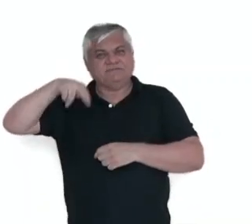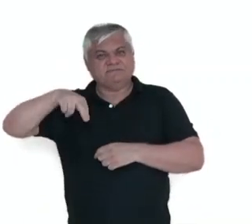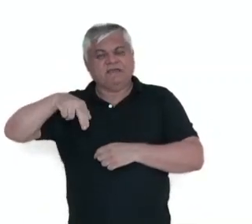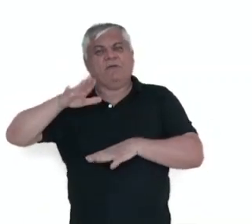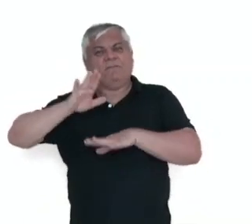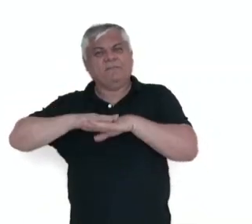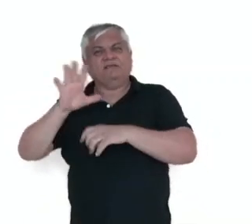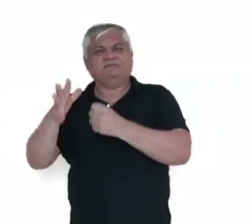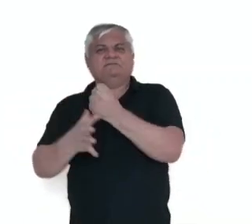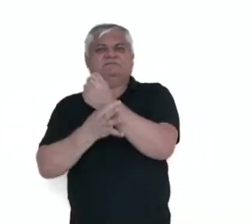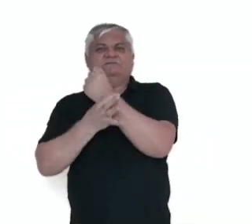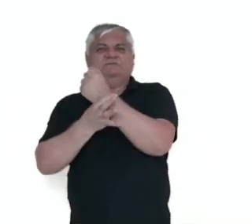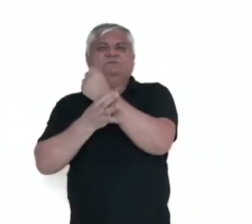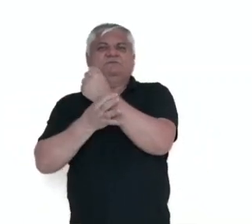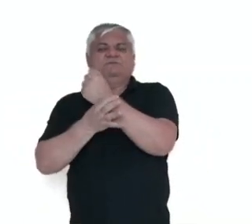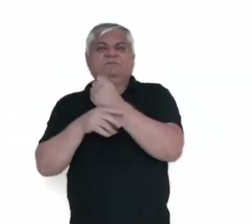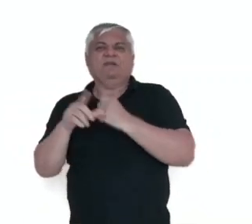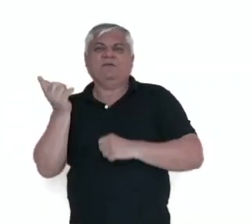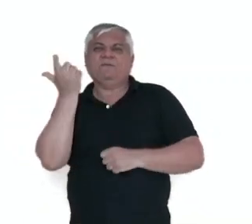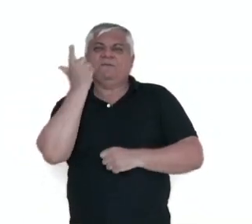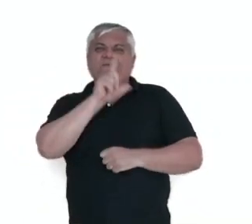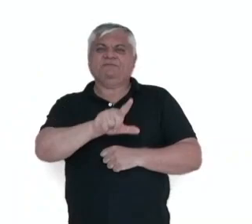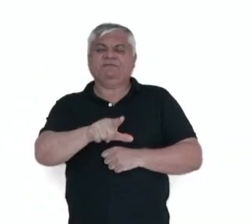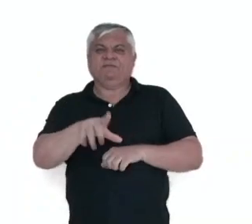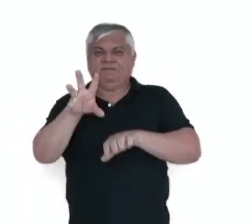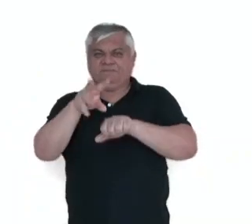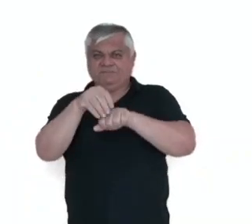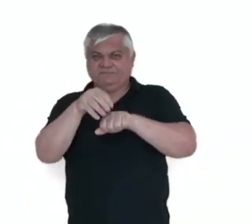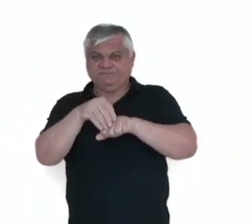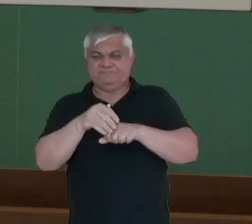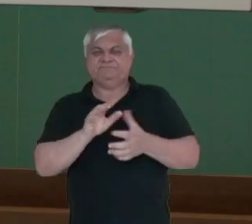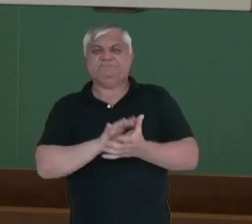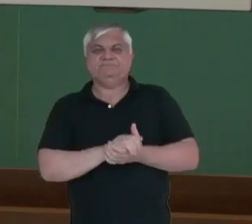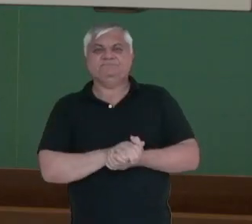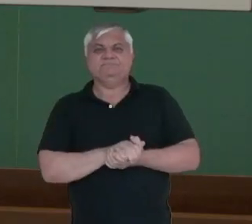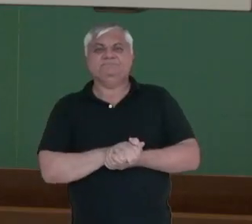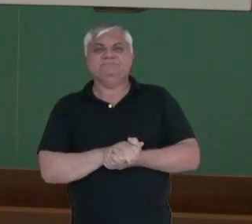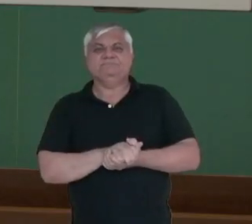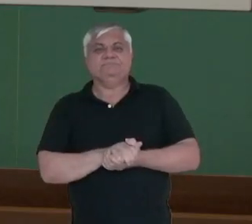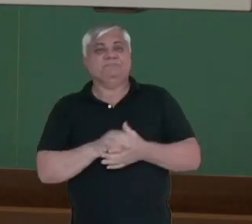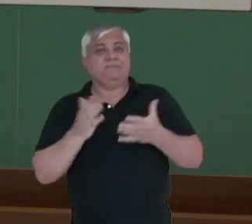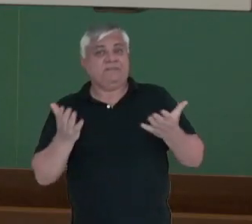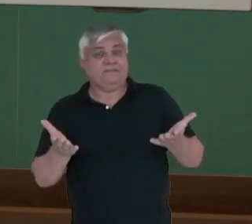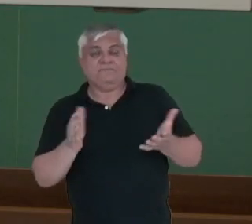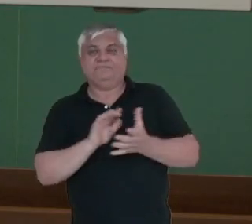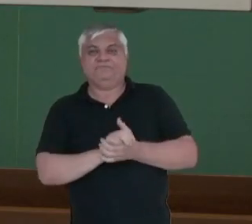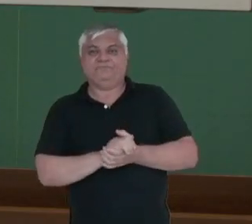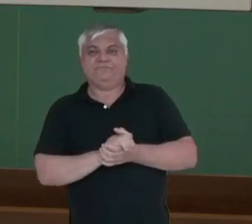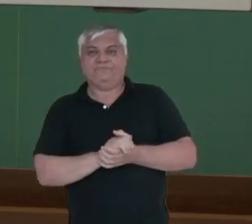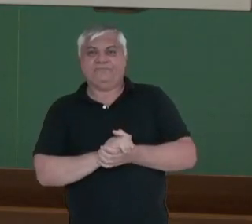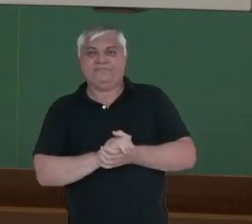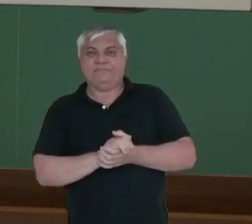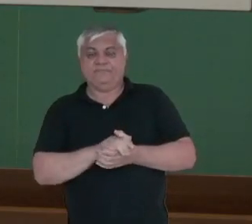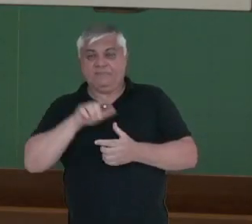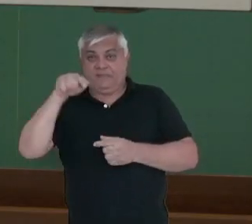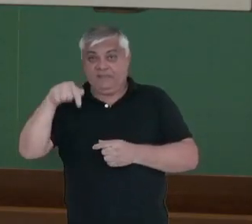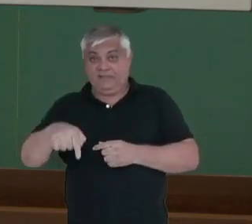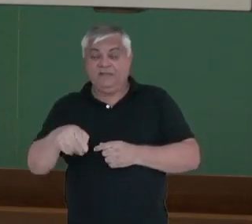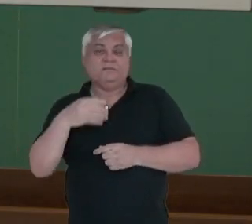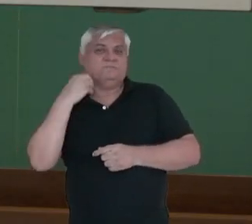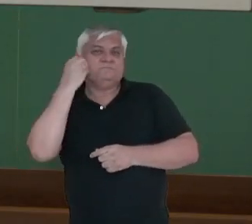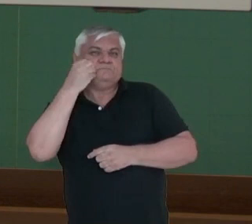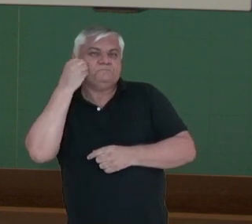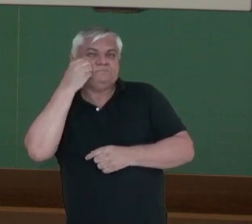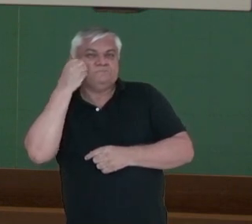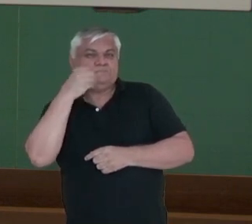mais seguro para alcançar os conhecimentos, certo? Então, enquanto no empirismo nós